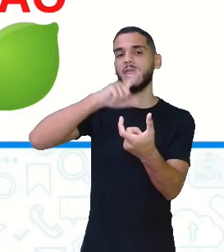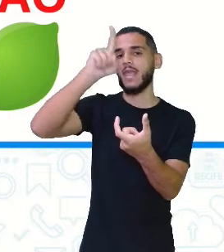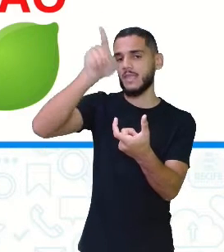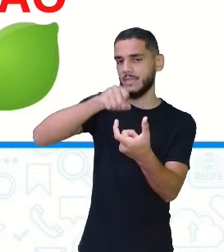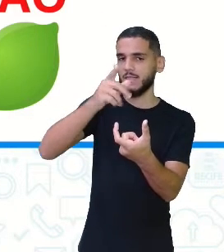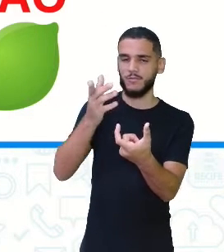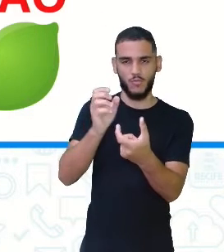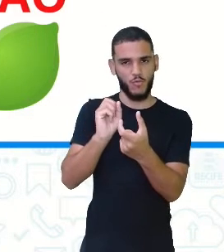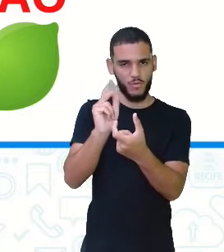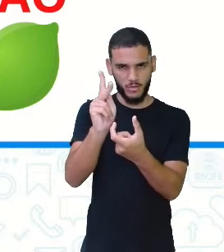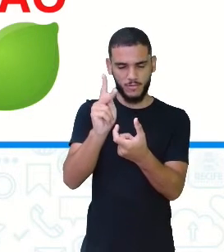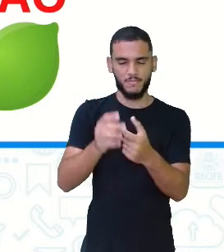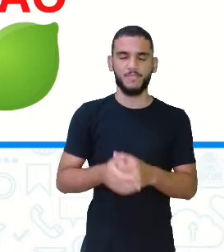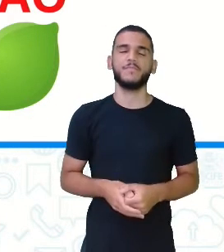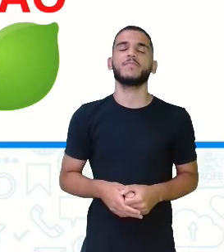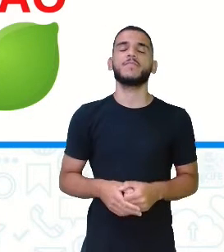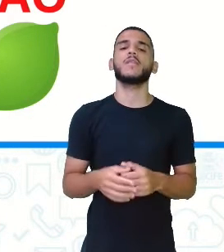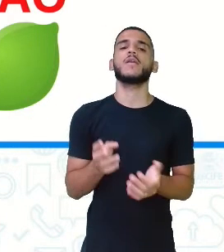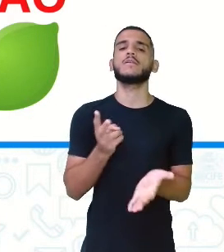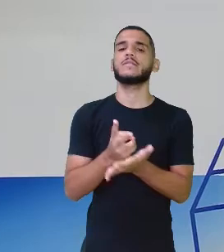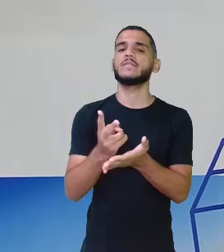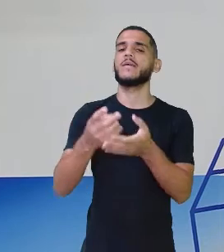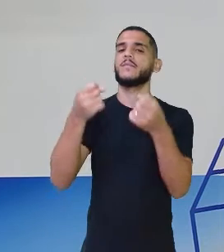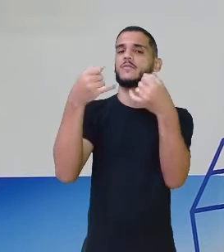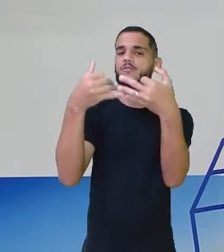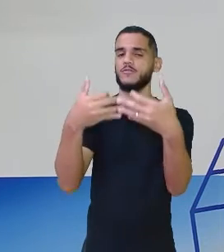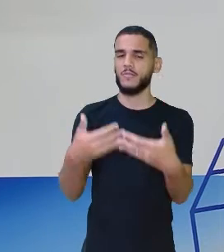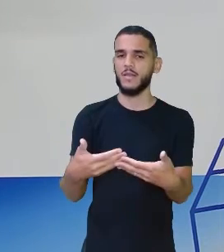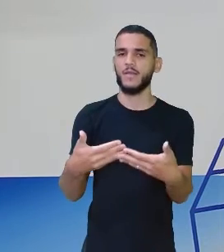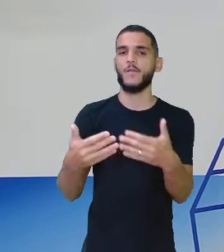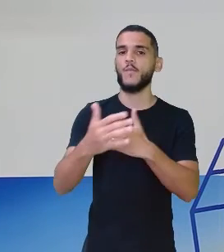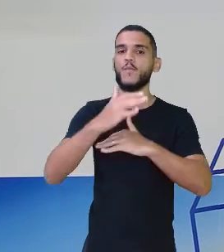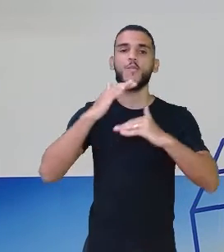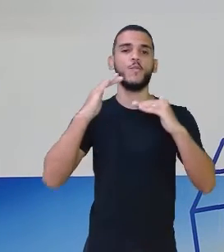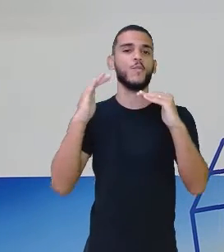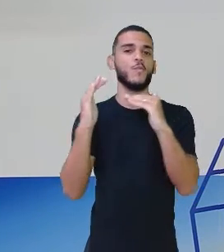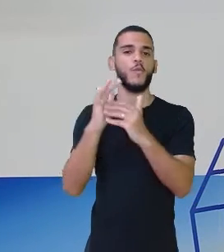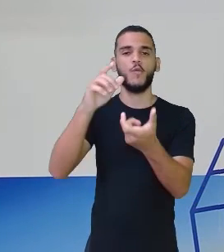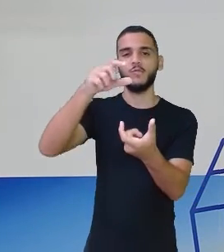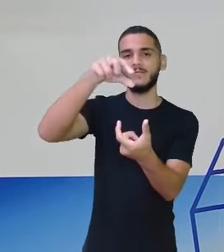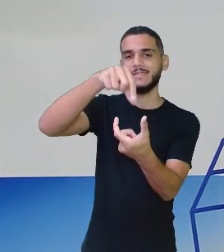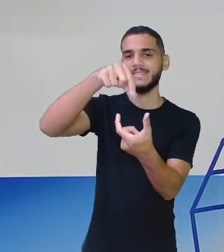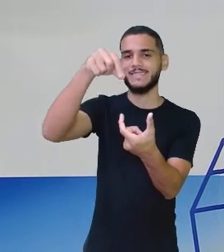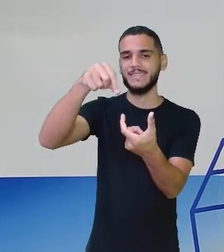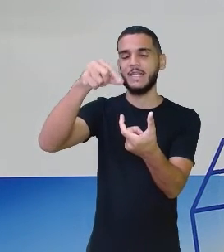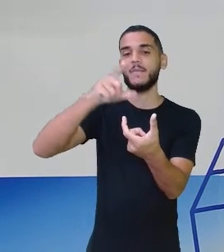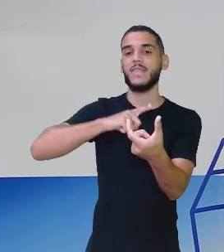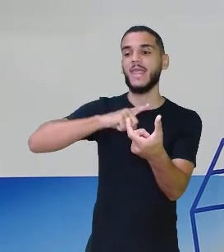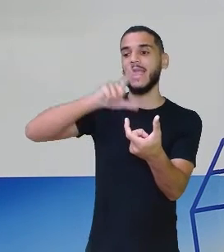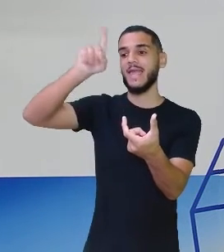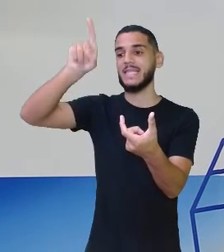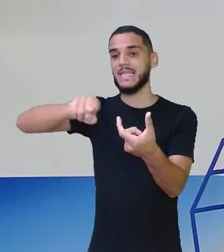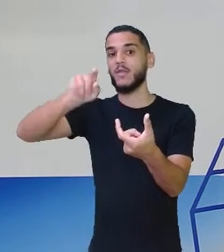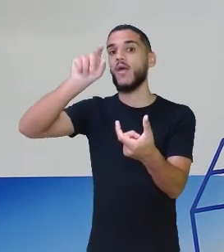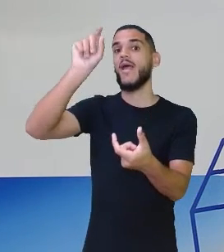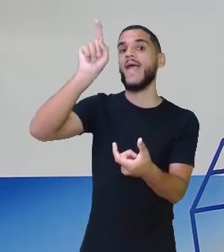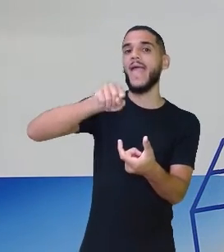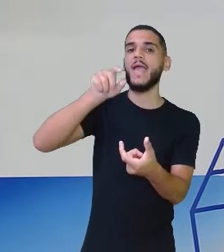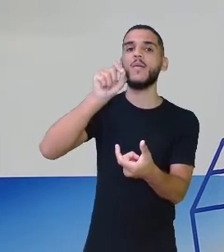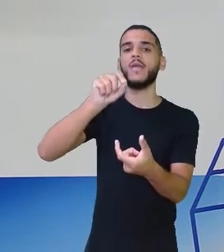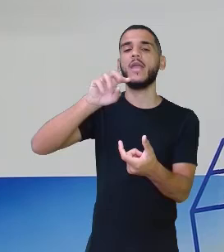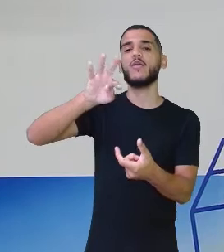ano. Quando eu falo que toda sílaba acentuada é tônica,